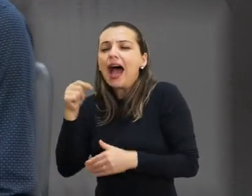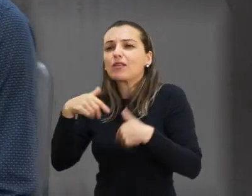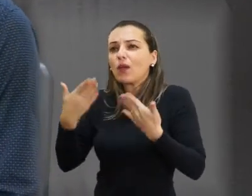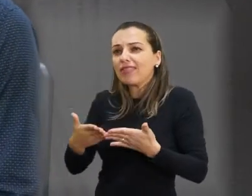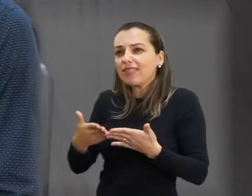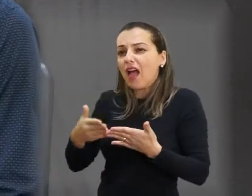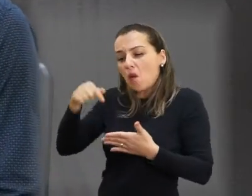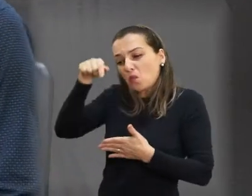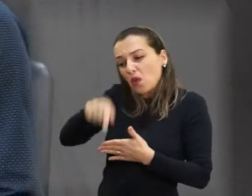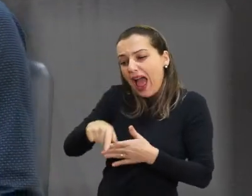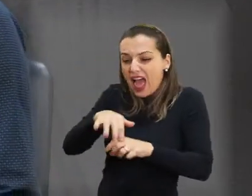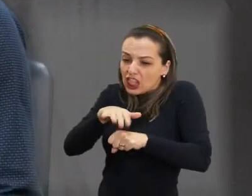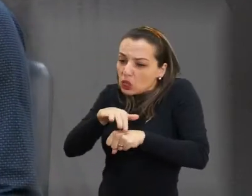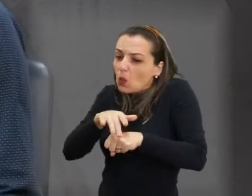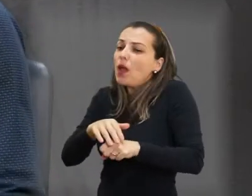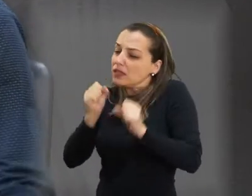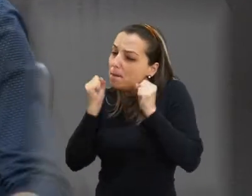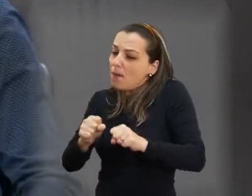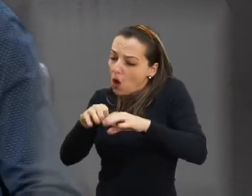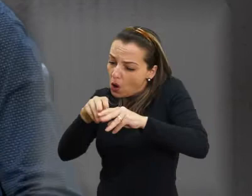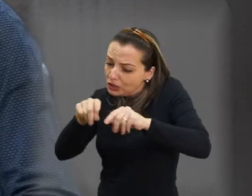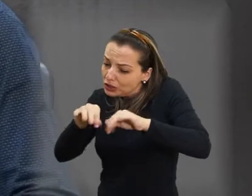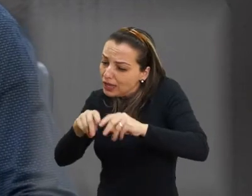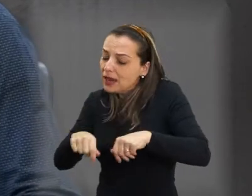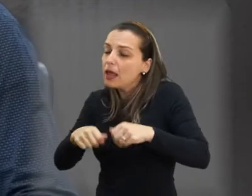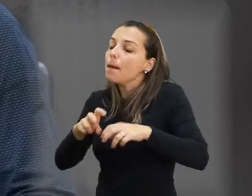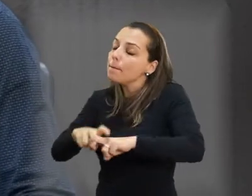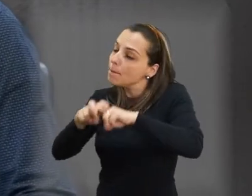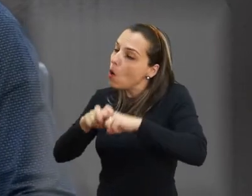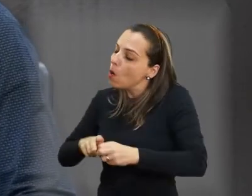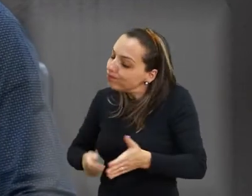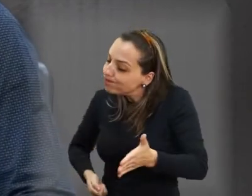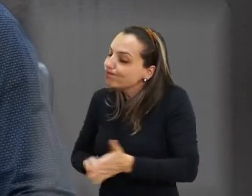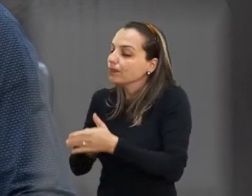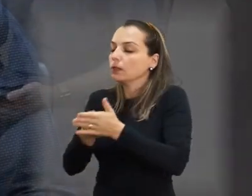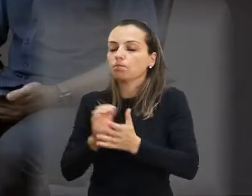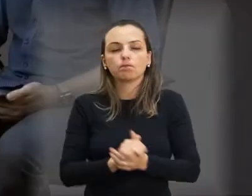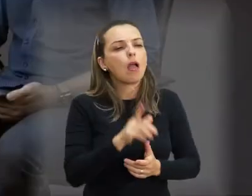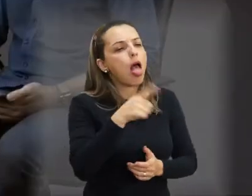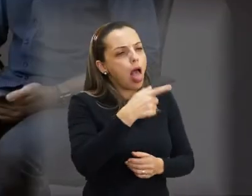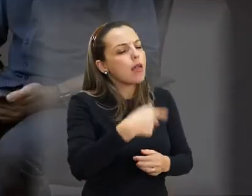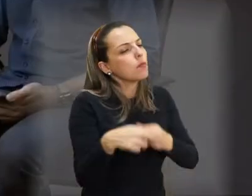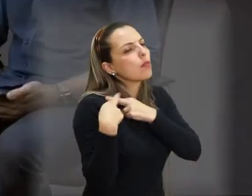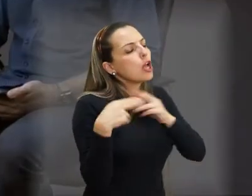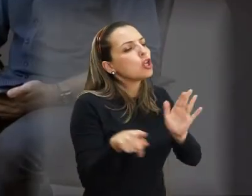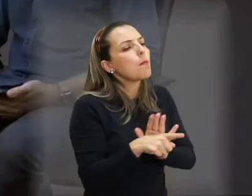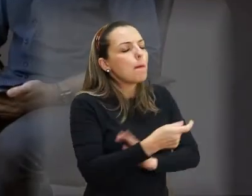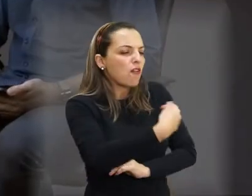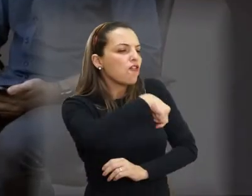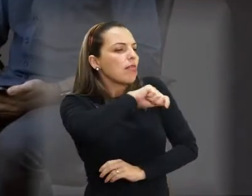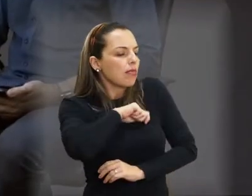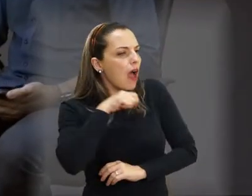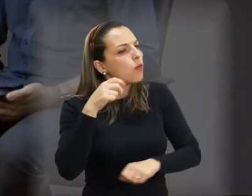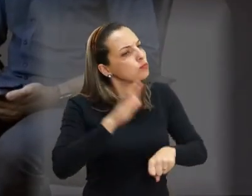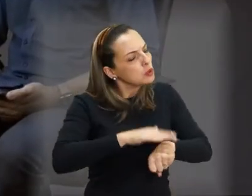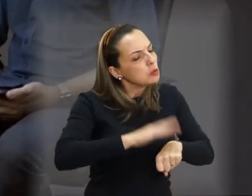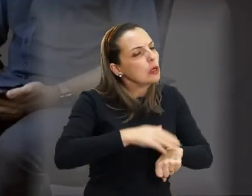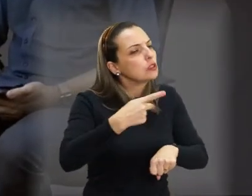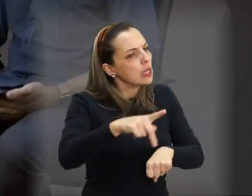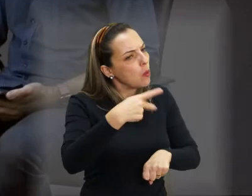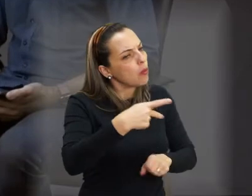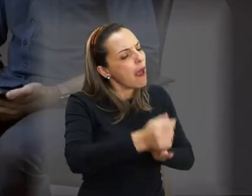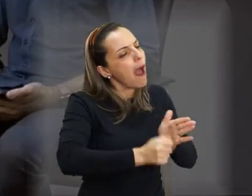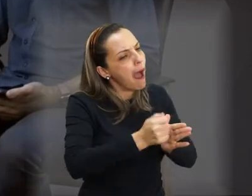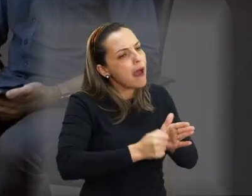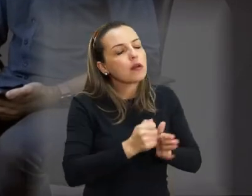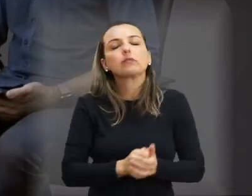e que acaba trazendo doenças para as crianças. Então isso também é uma coisa que a gente cobra desde o começo. Ou seja, é um papel de fiscalização que o vereador tem exercido